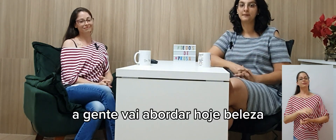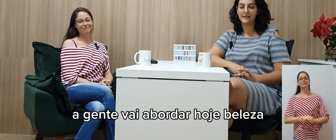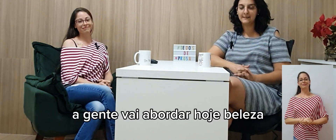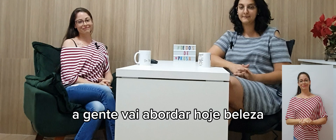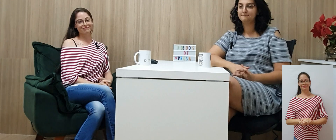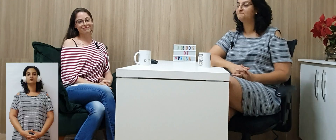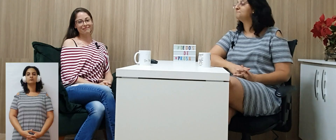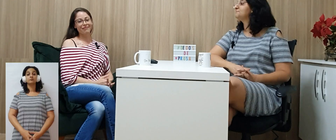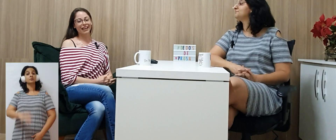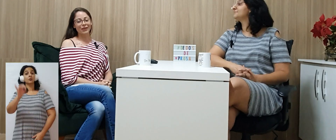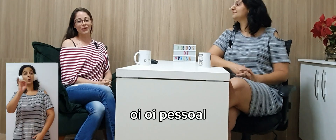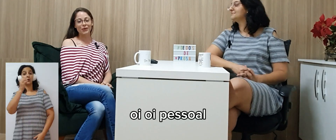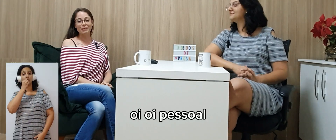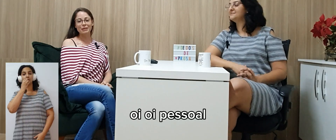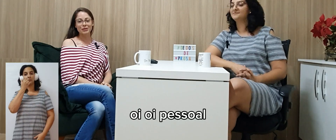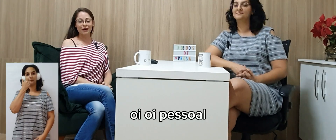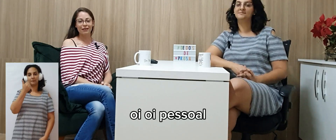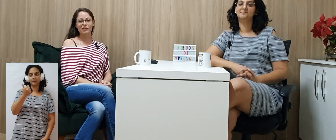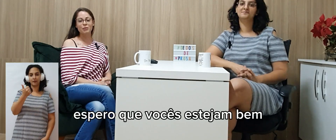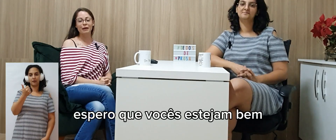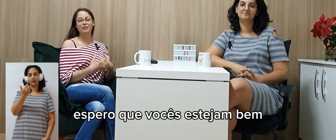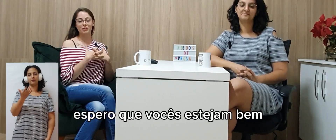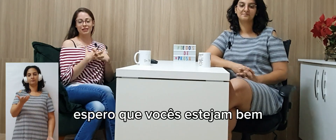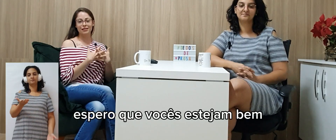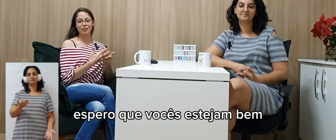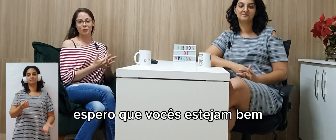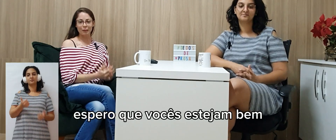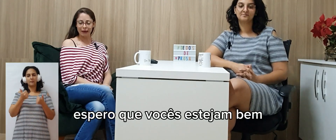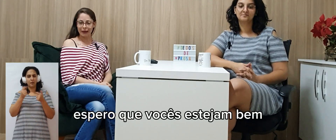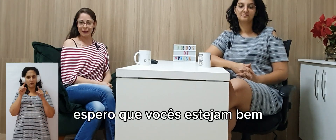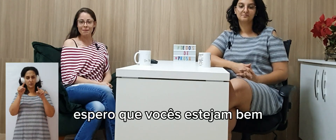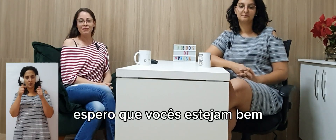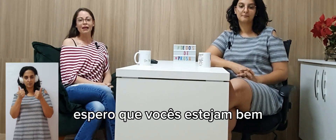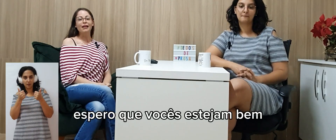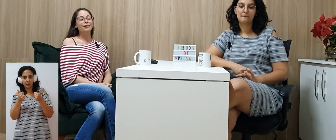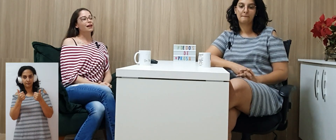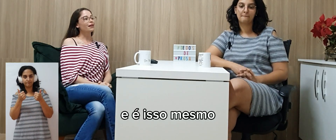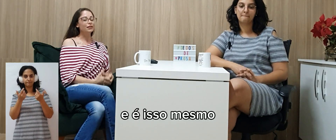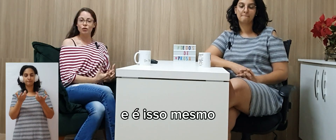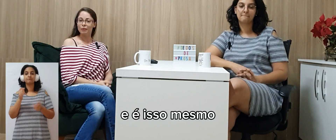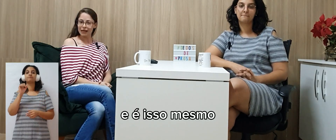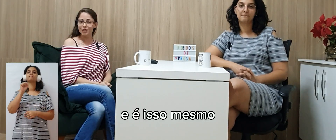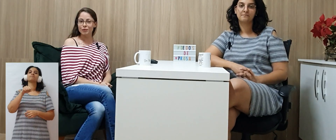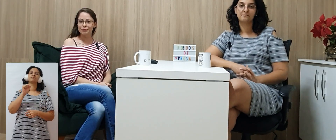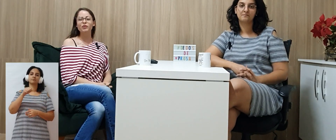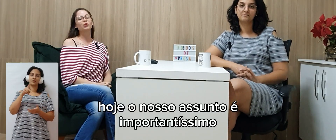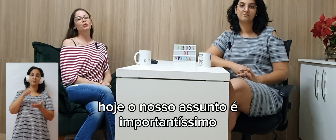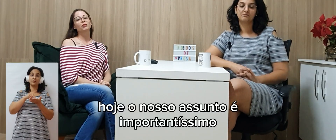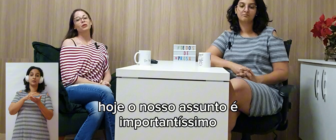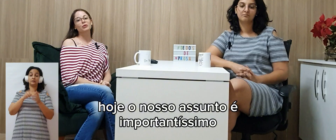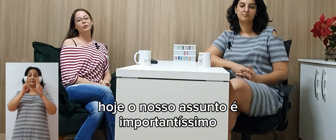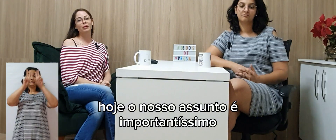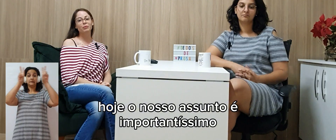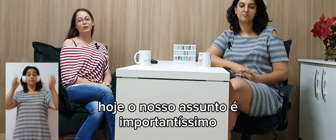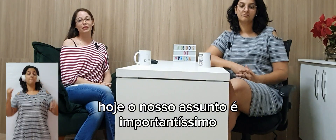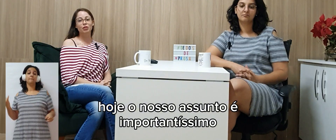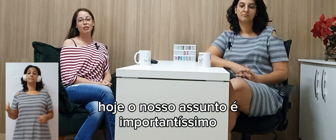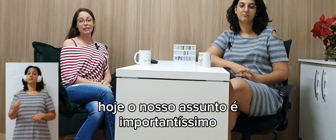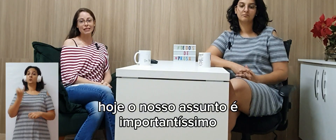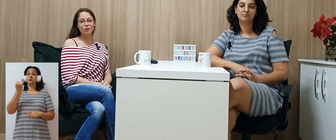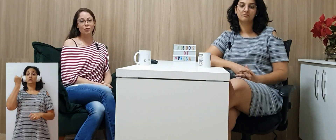hoje, beleza? Oi, pessoal, espero que vocês estejam bem. E é isso mesmo, hoje o nosso assunto